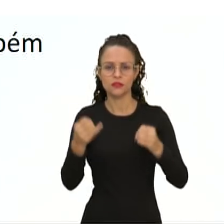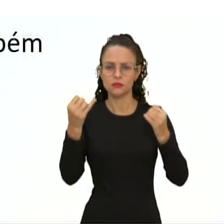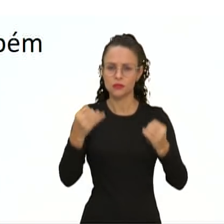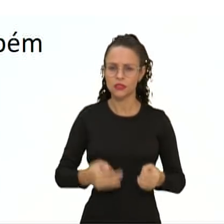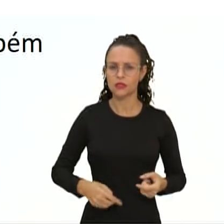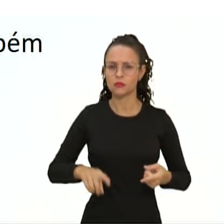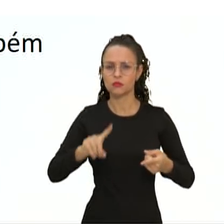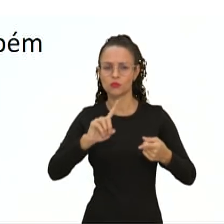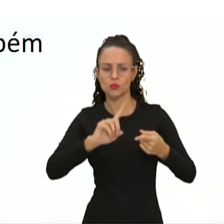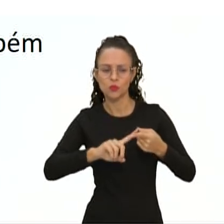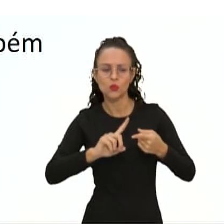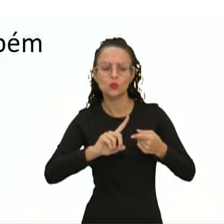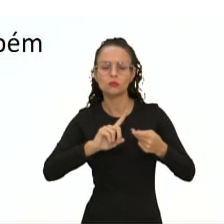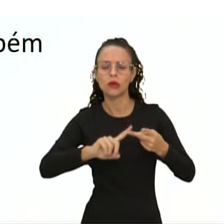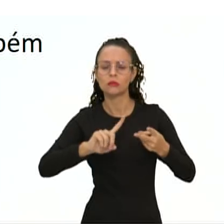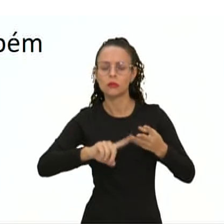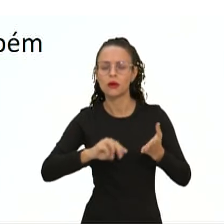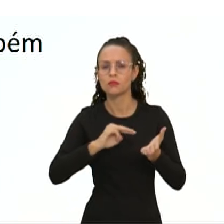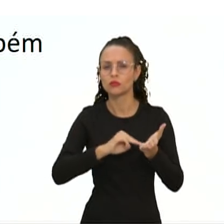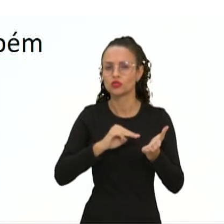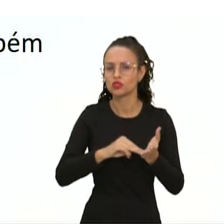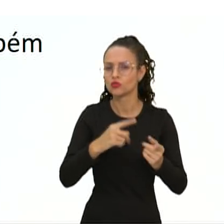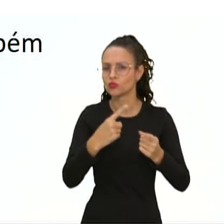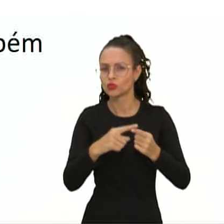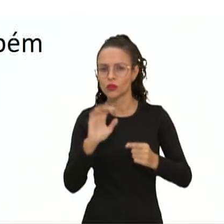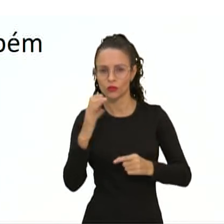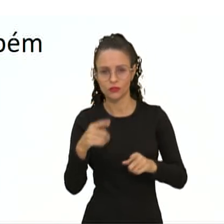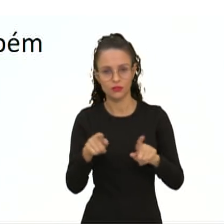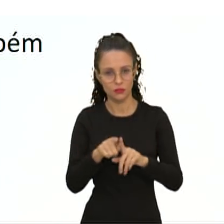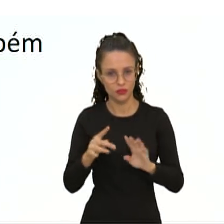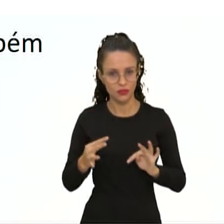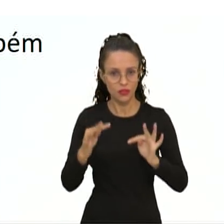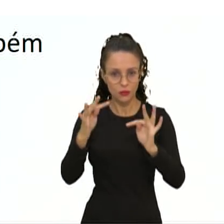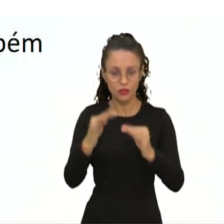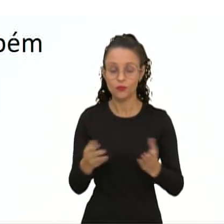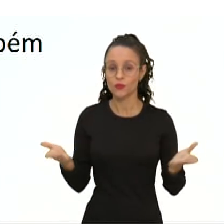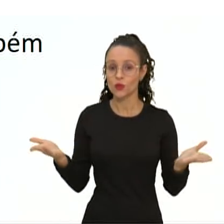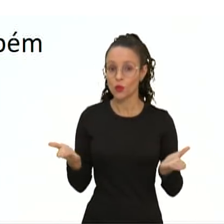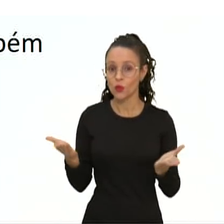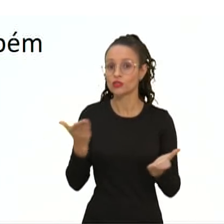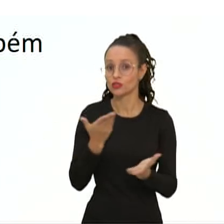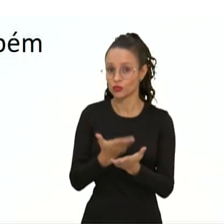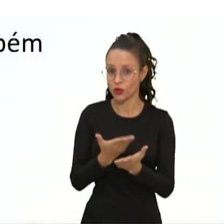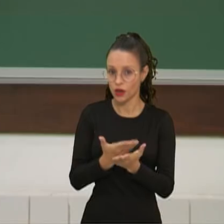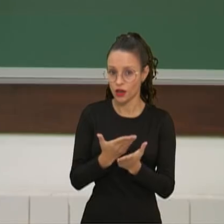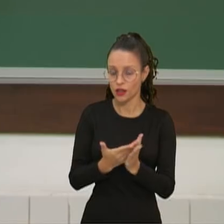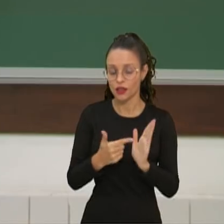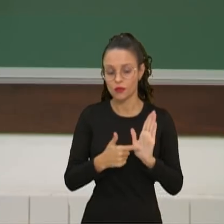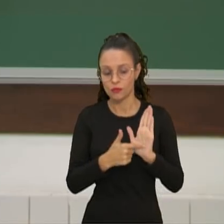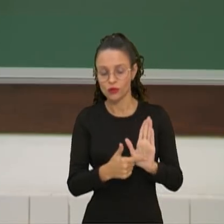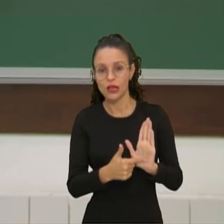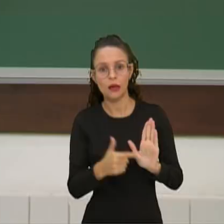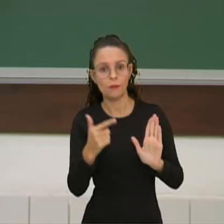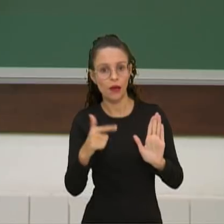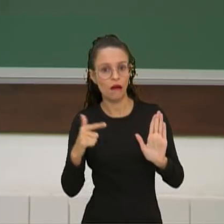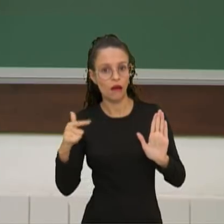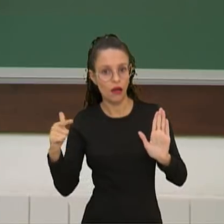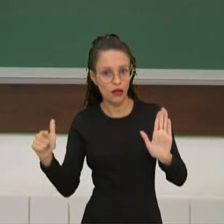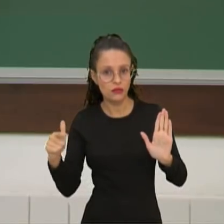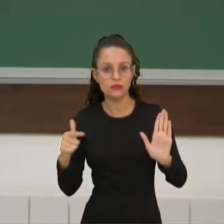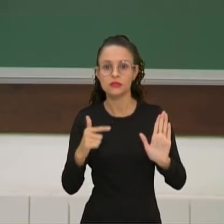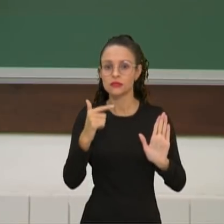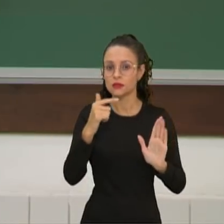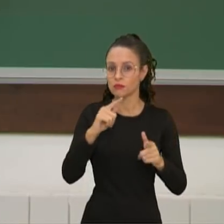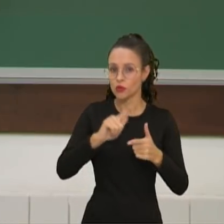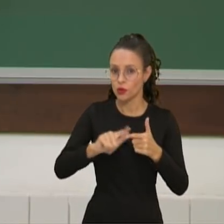sobre os sintomas e o tratamento. Na aula de hoje, a gente vai conhecer mais alguns problemas alimentares. Nós já